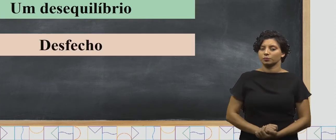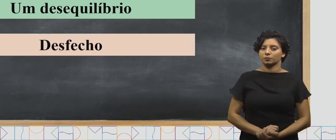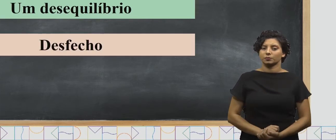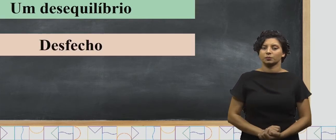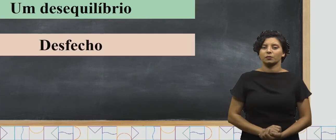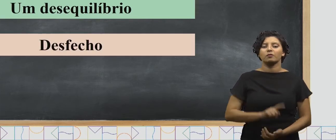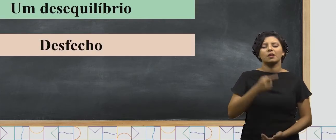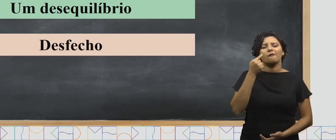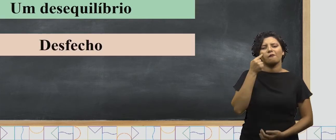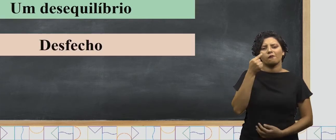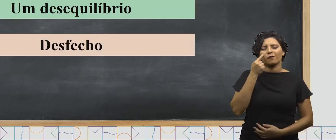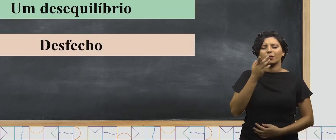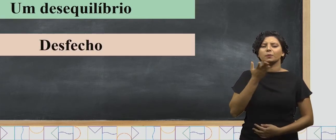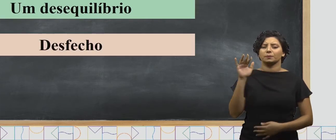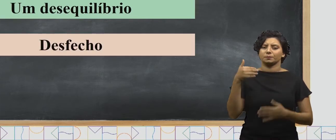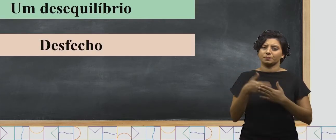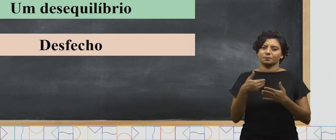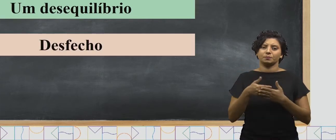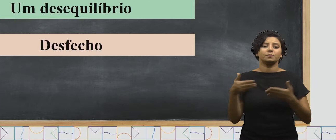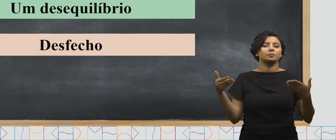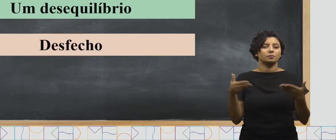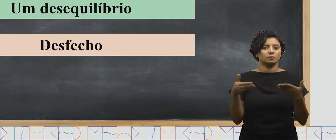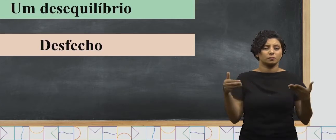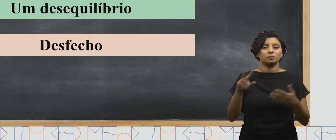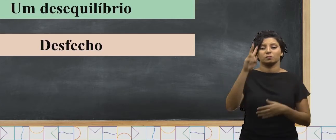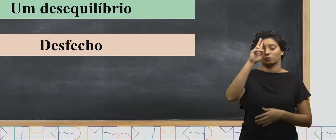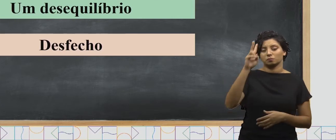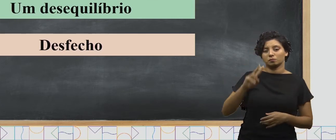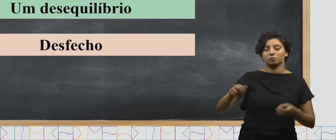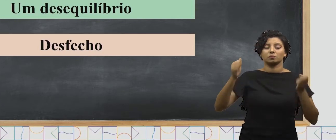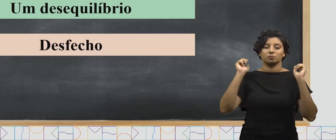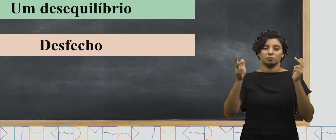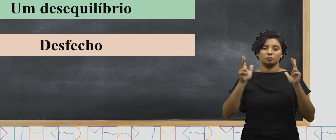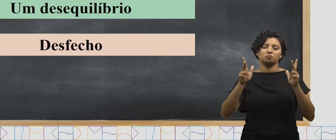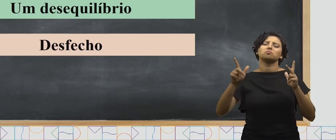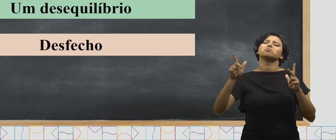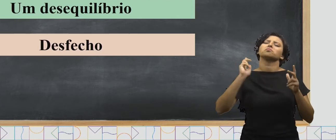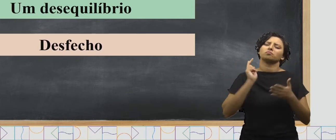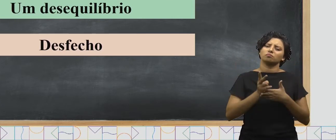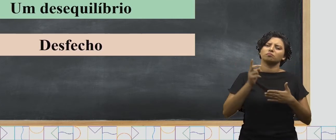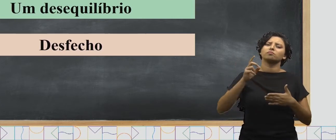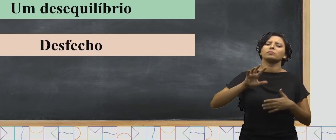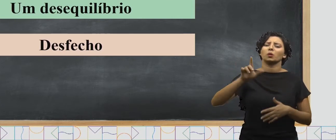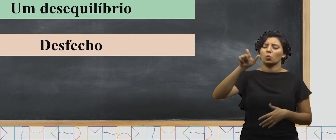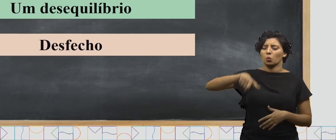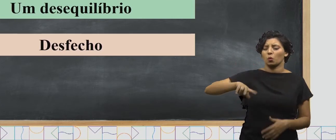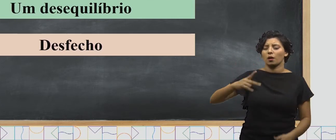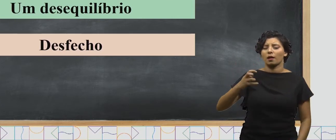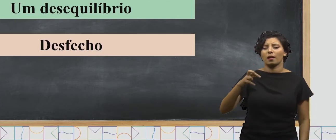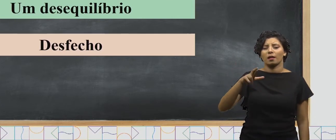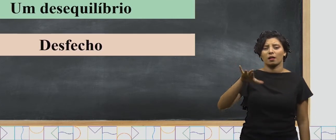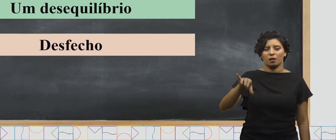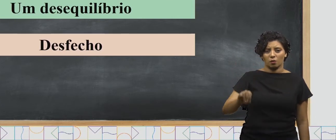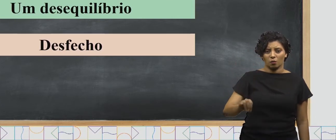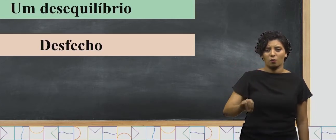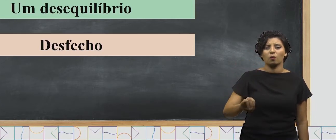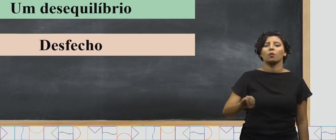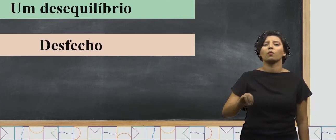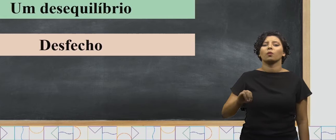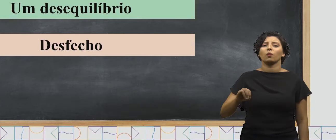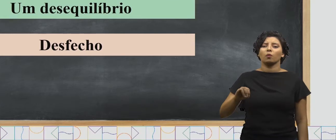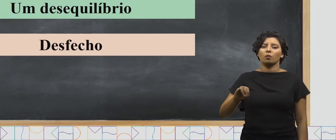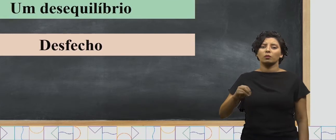o desfecho. Você viu aqui na aula de hoje que histórias de aventura, sempre o herói, sempre o